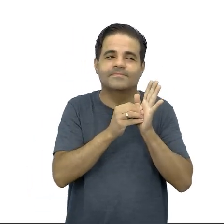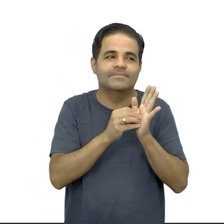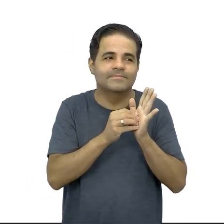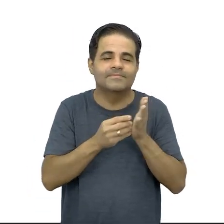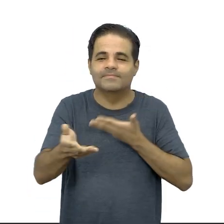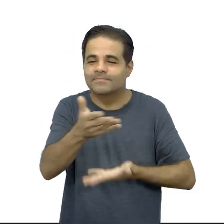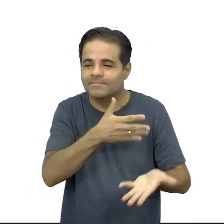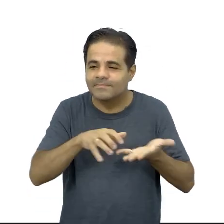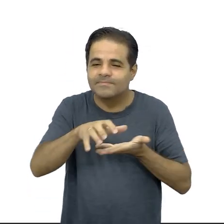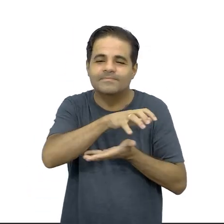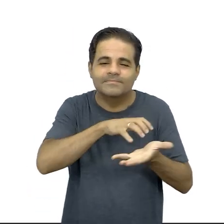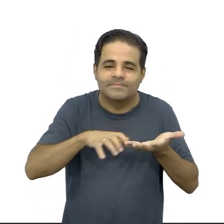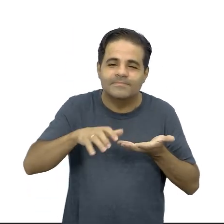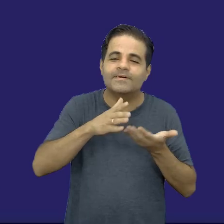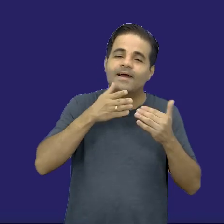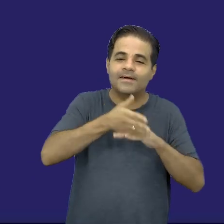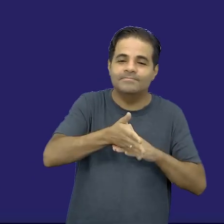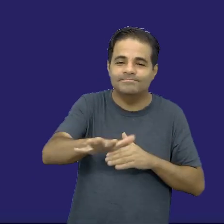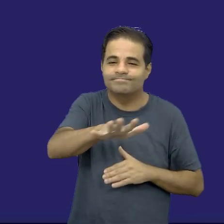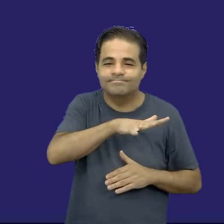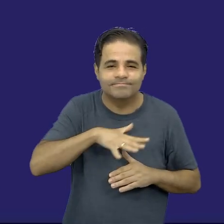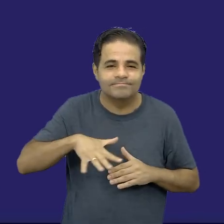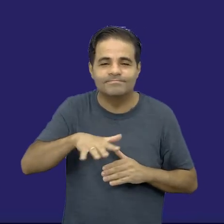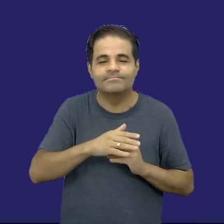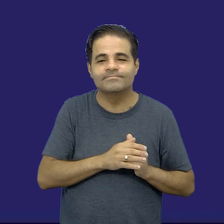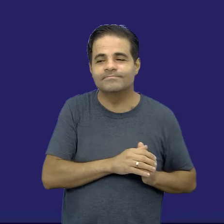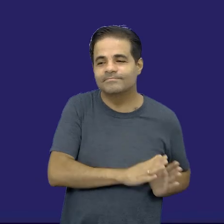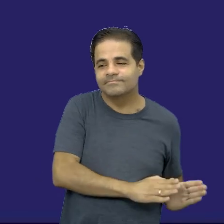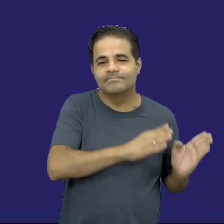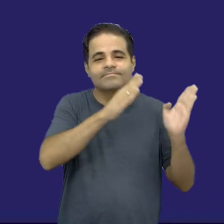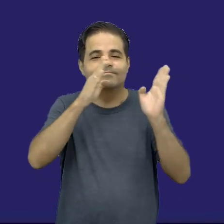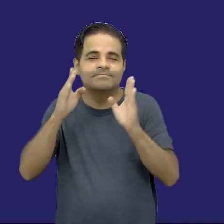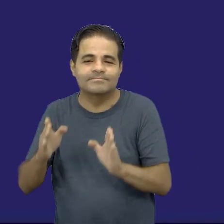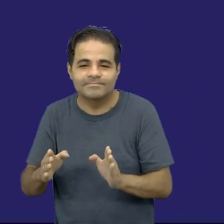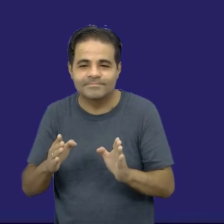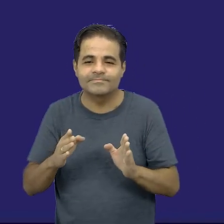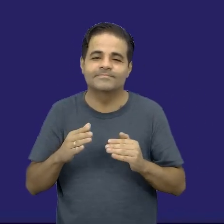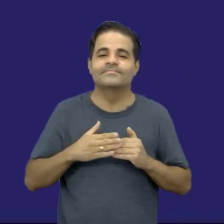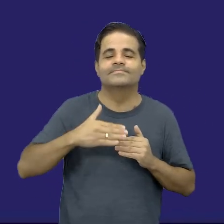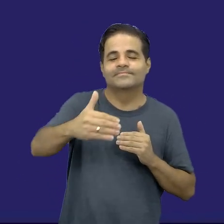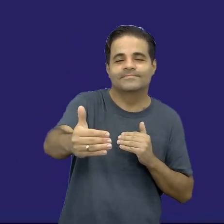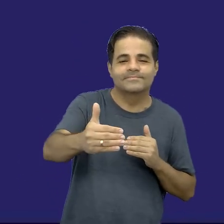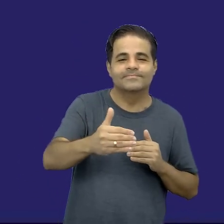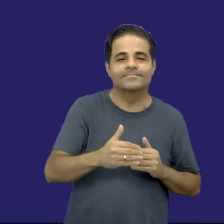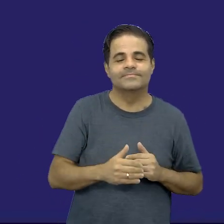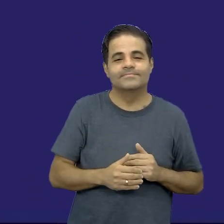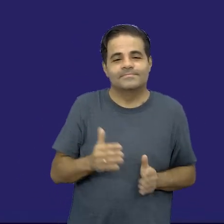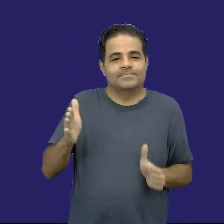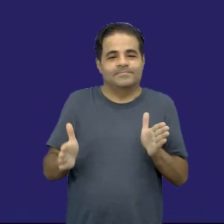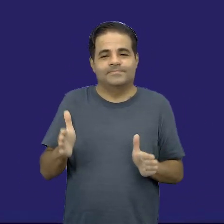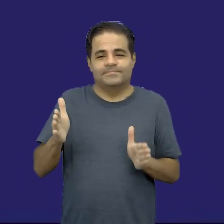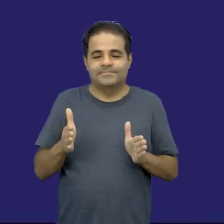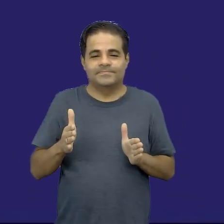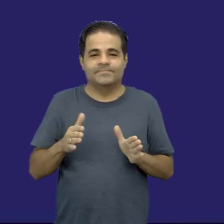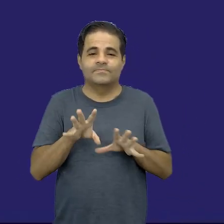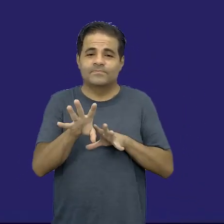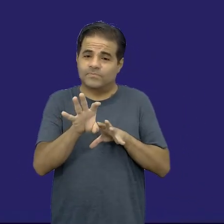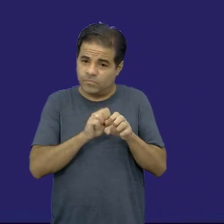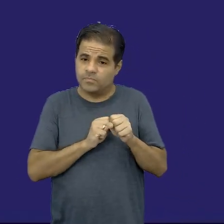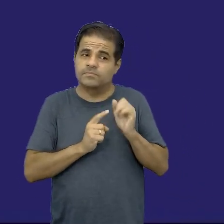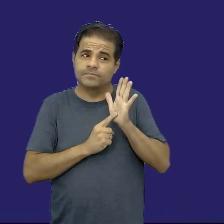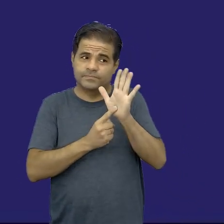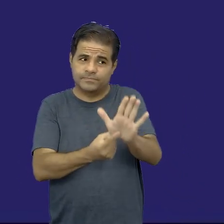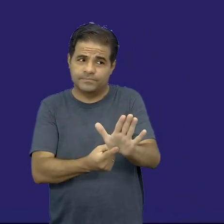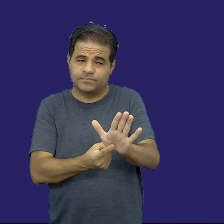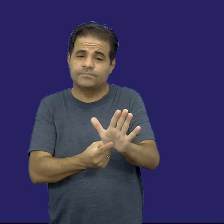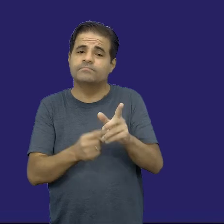envolve aí esse processo, ok? Bom, e agora nós chegamos no momento da formação de indicarmos para